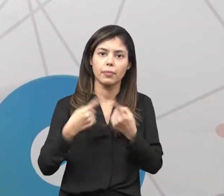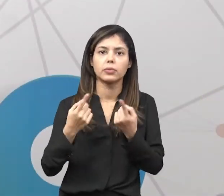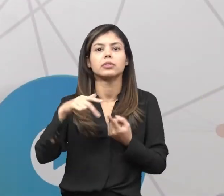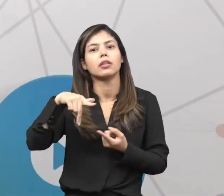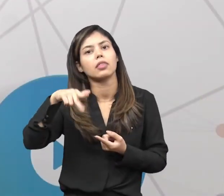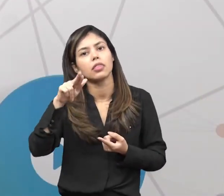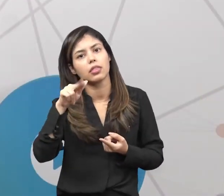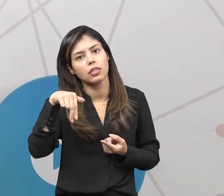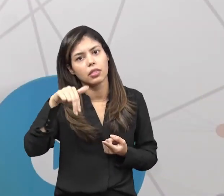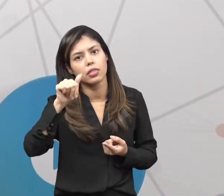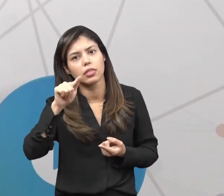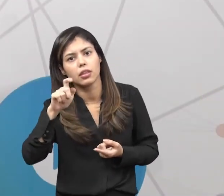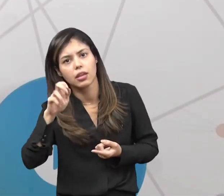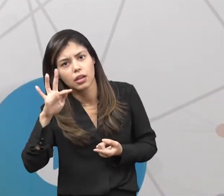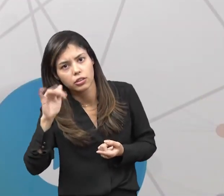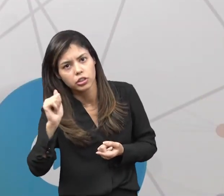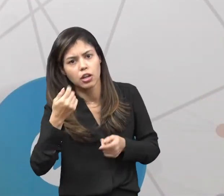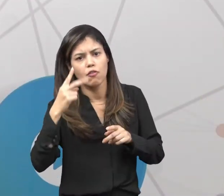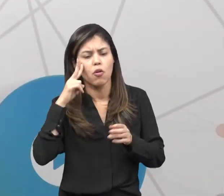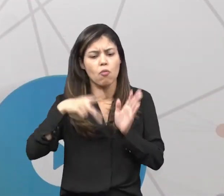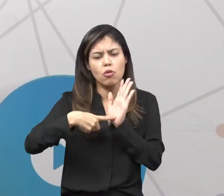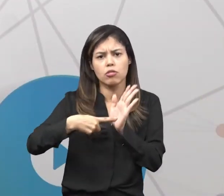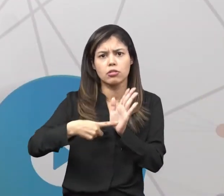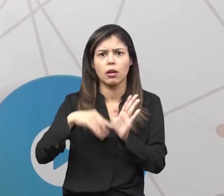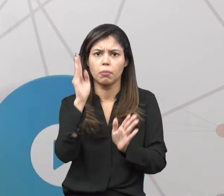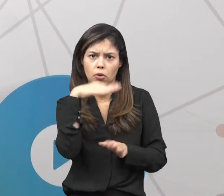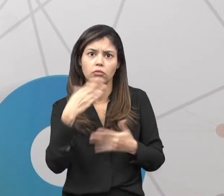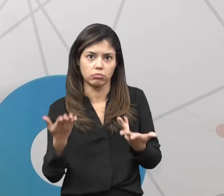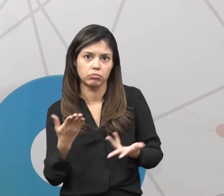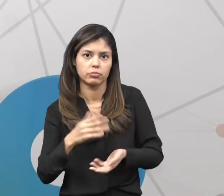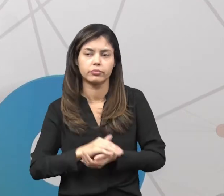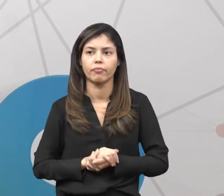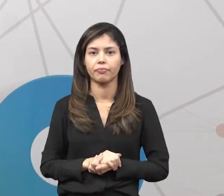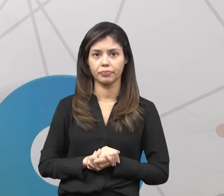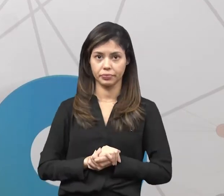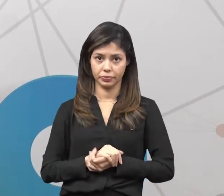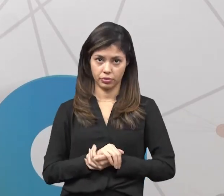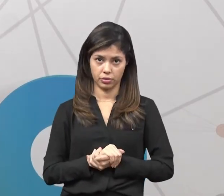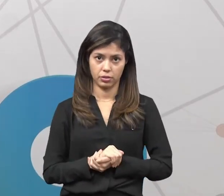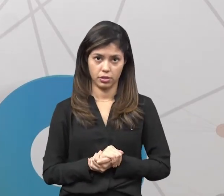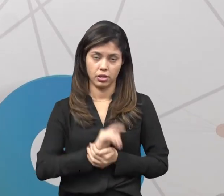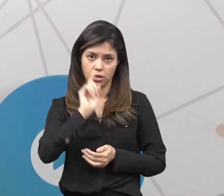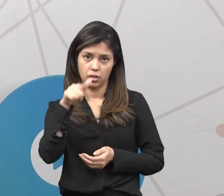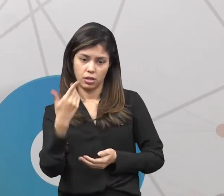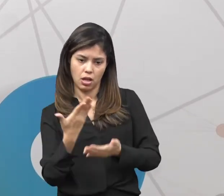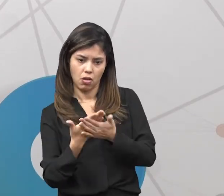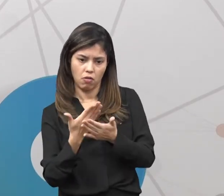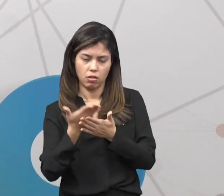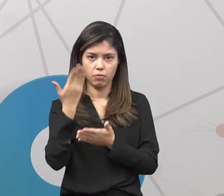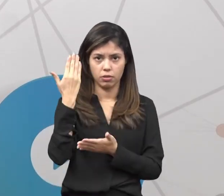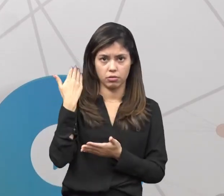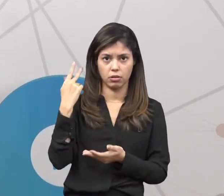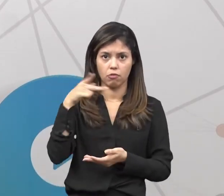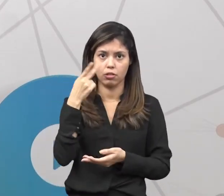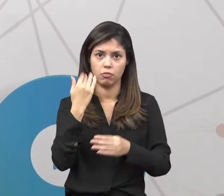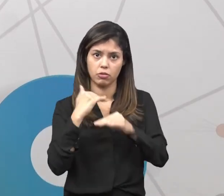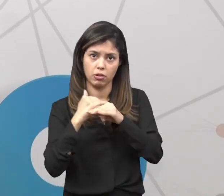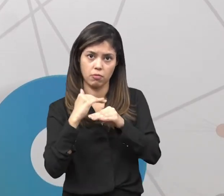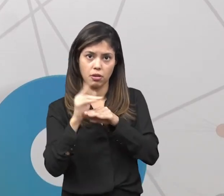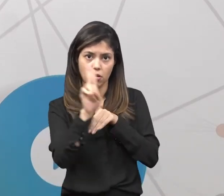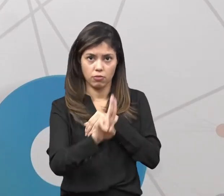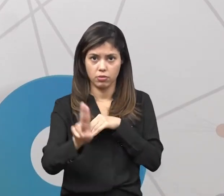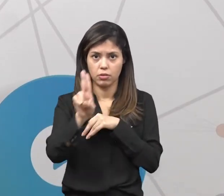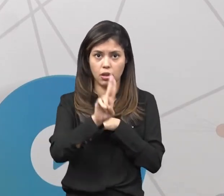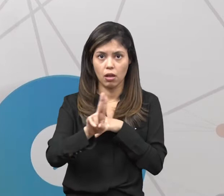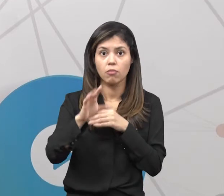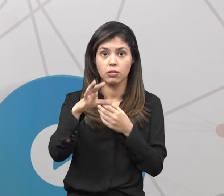negativa e fazer com que elas não sejam grosseiras ou mal educadas. Na aula passada, falamos também que a utilização